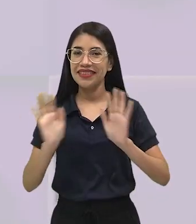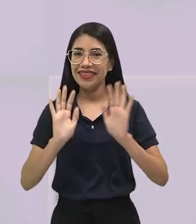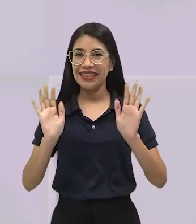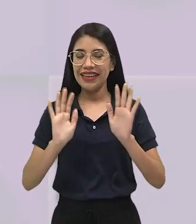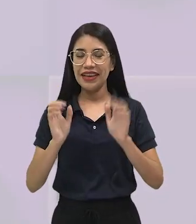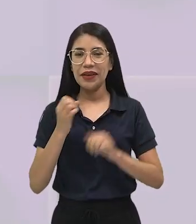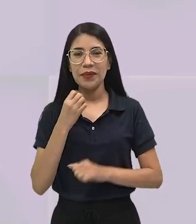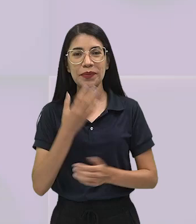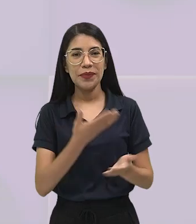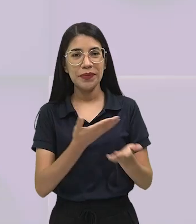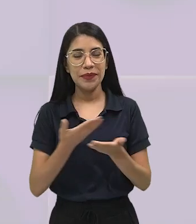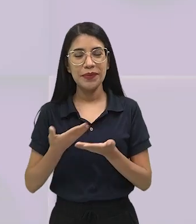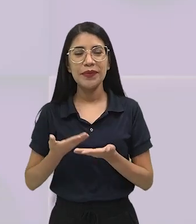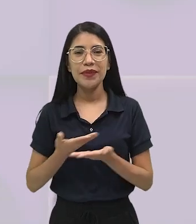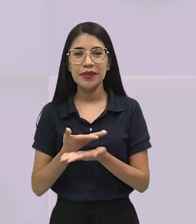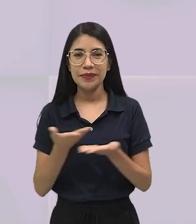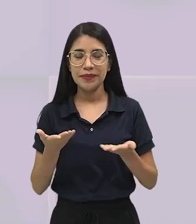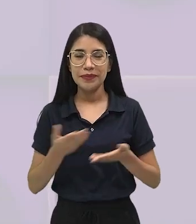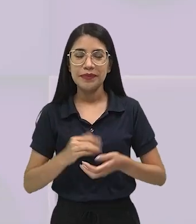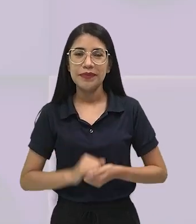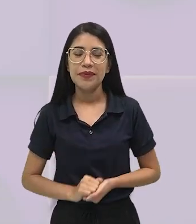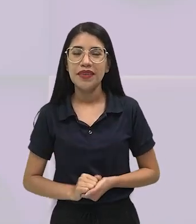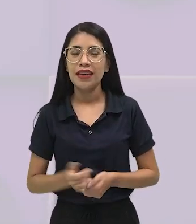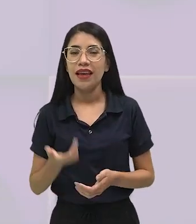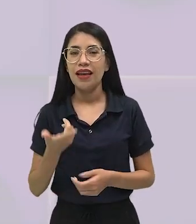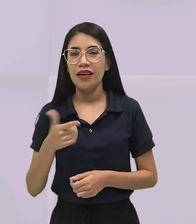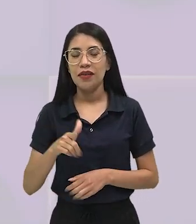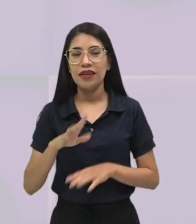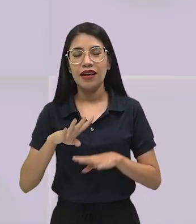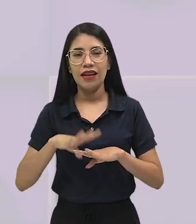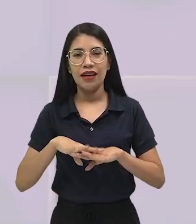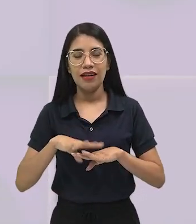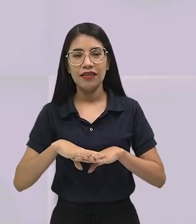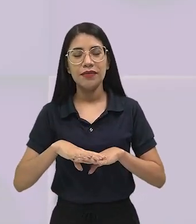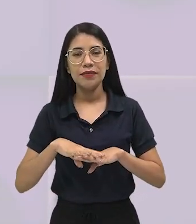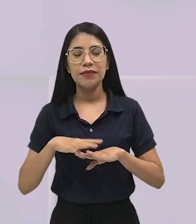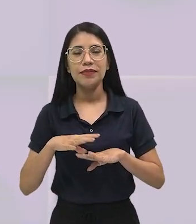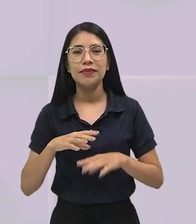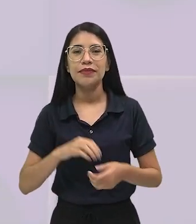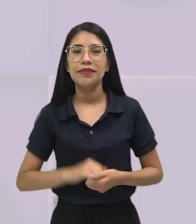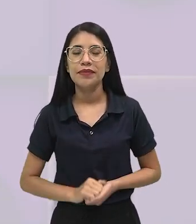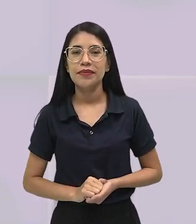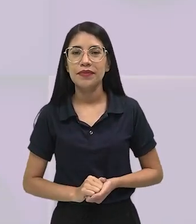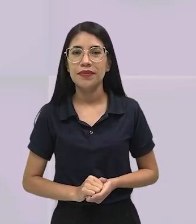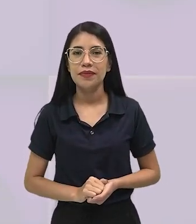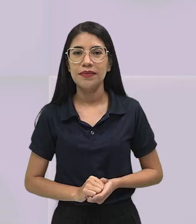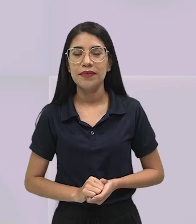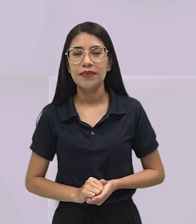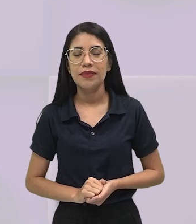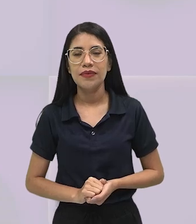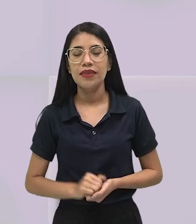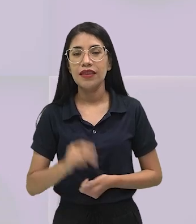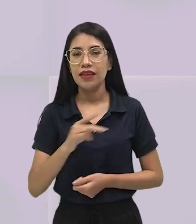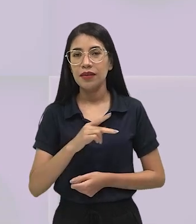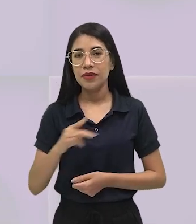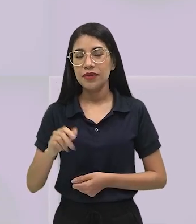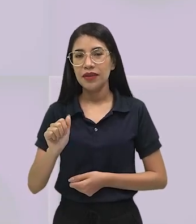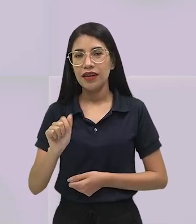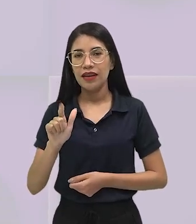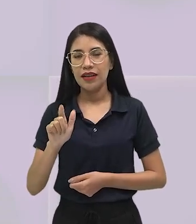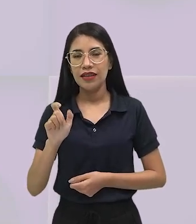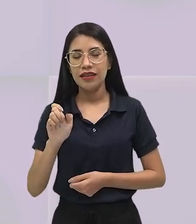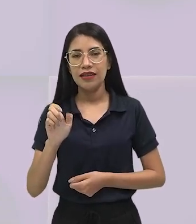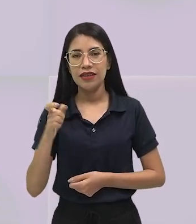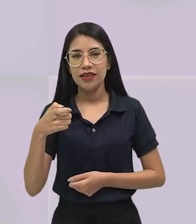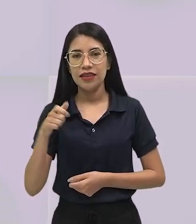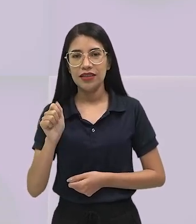Olá, seja bem-vindo, seja bem-vinda a mais uma aula de matemática aqui comigo. Eu sou o professor Alexandre